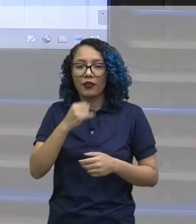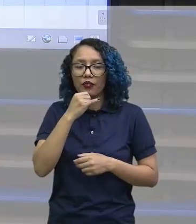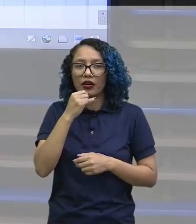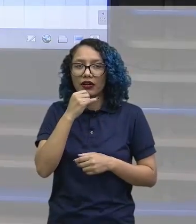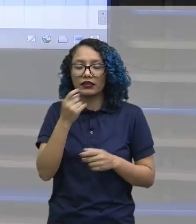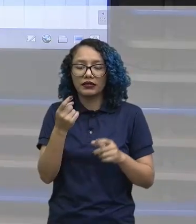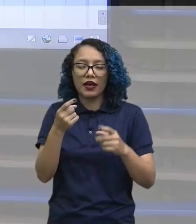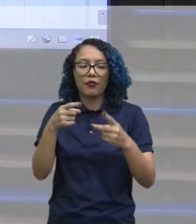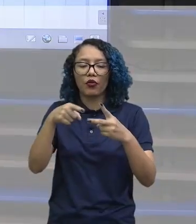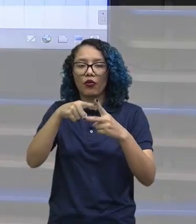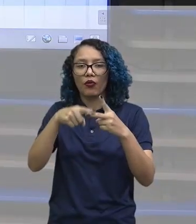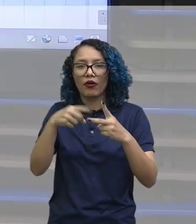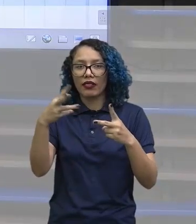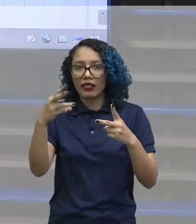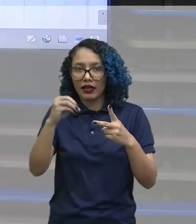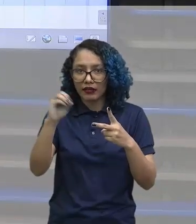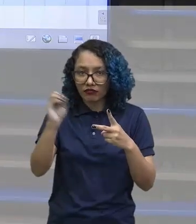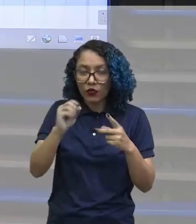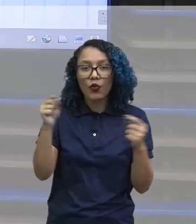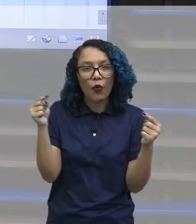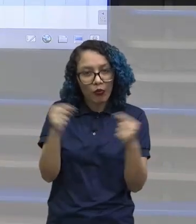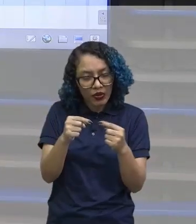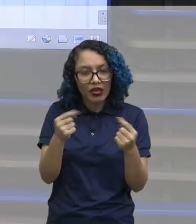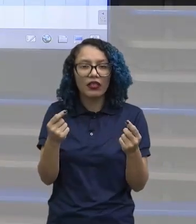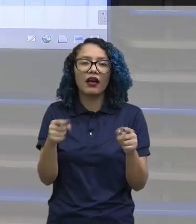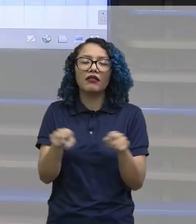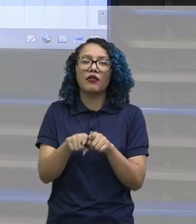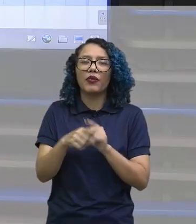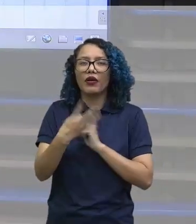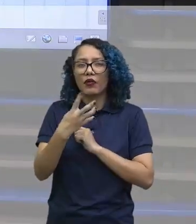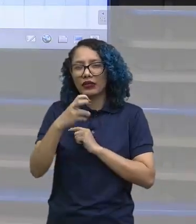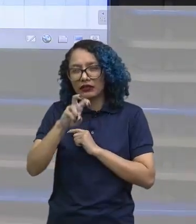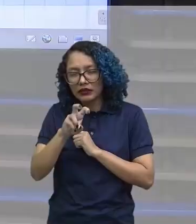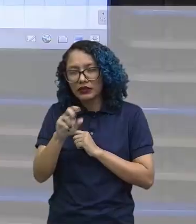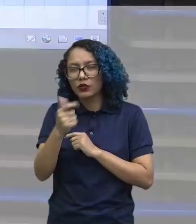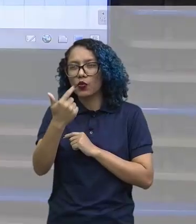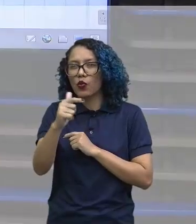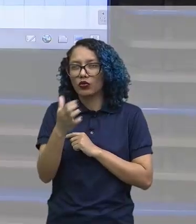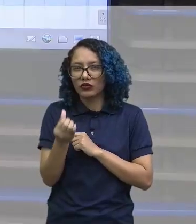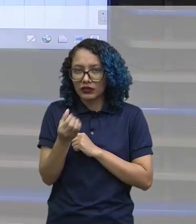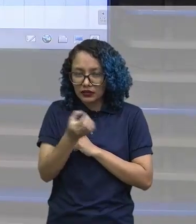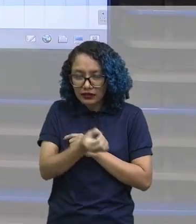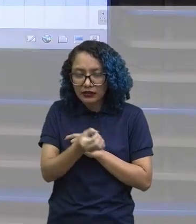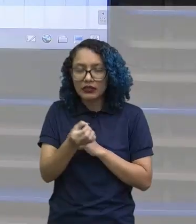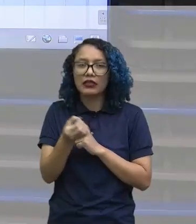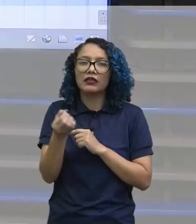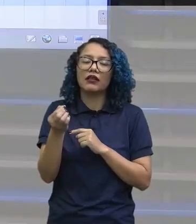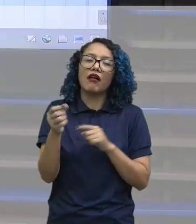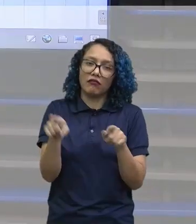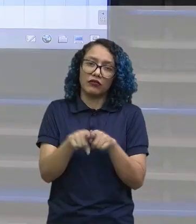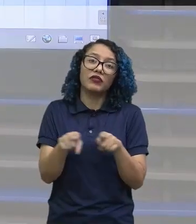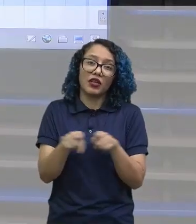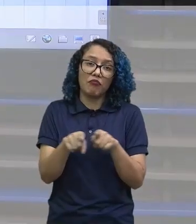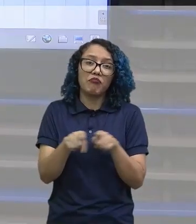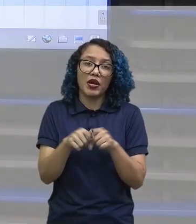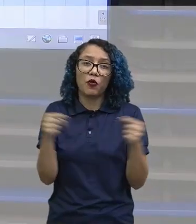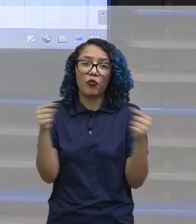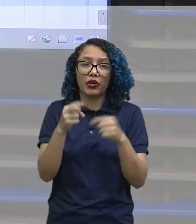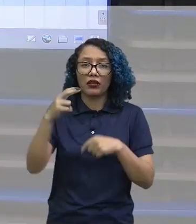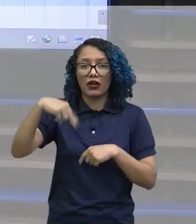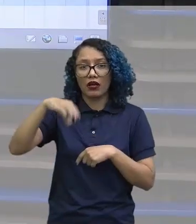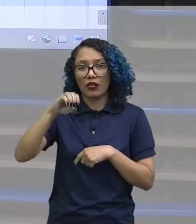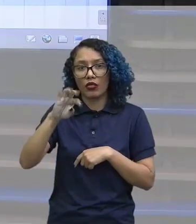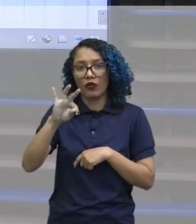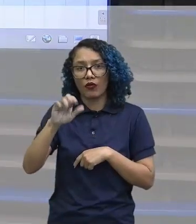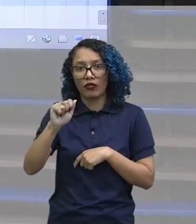dito como ângulo notável, o ângulo de 45, o ângulo de 60 também é dito como ângulo notável, o ângulo